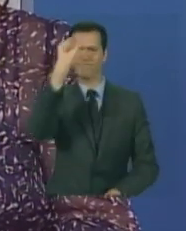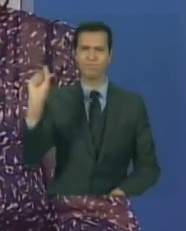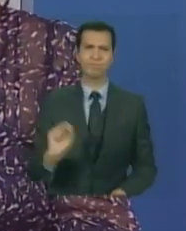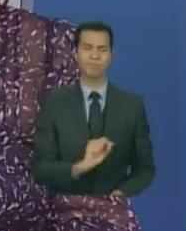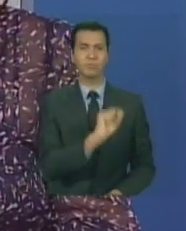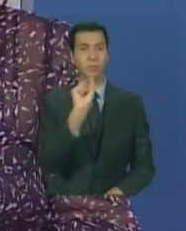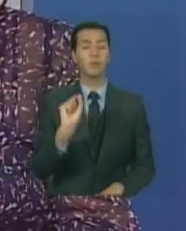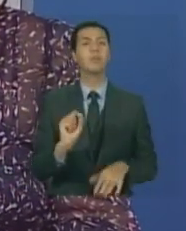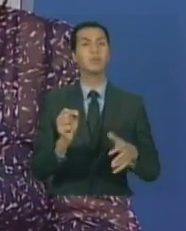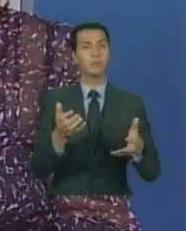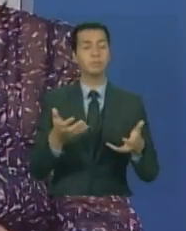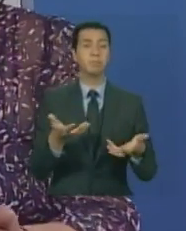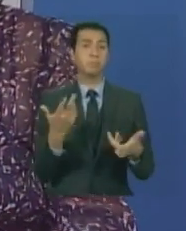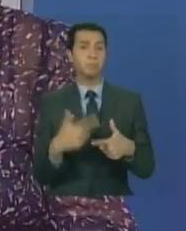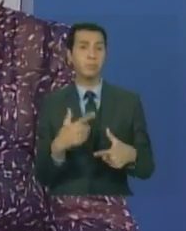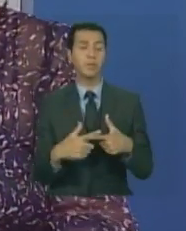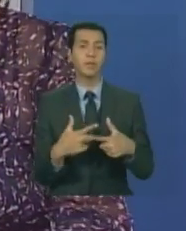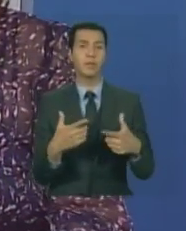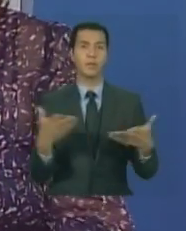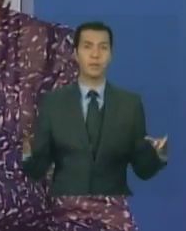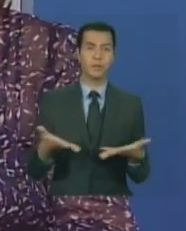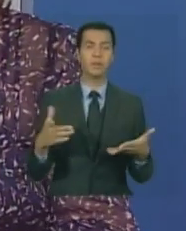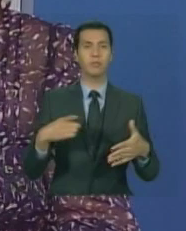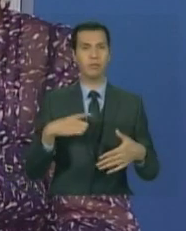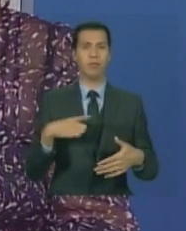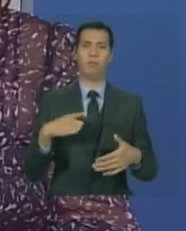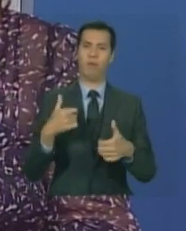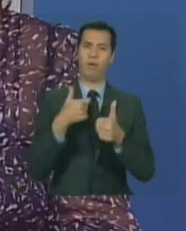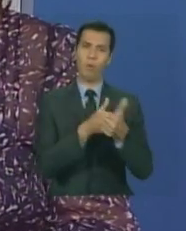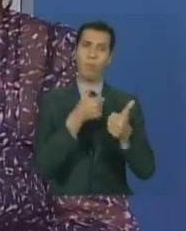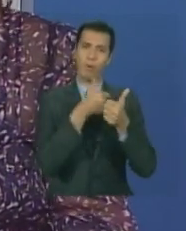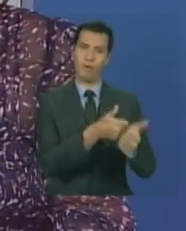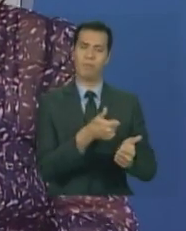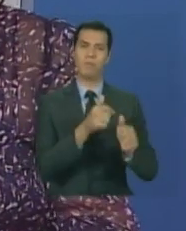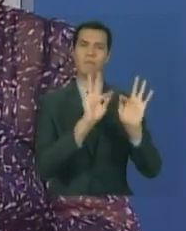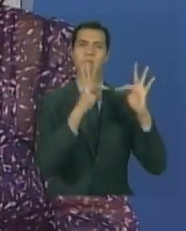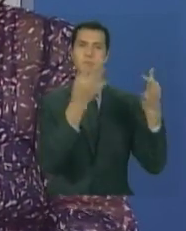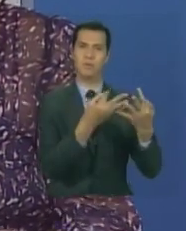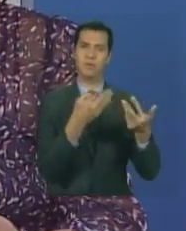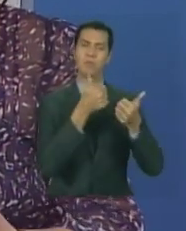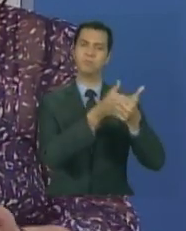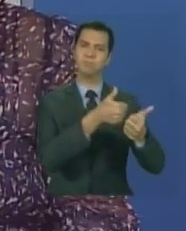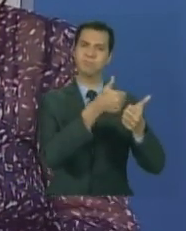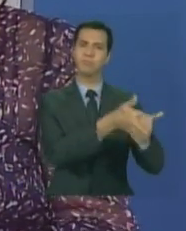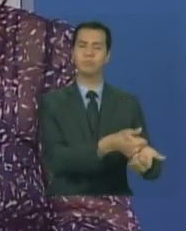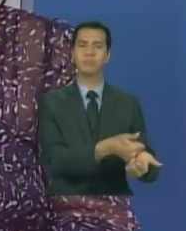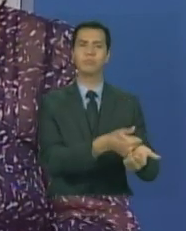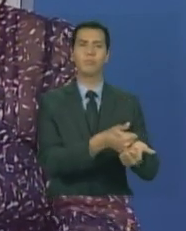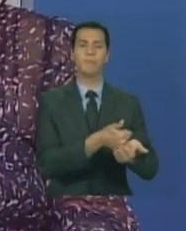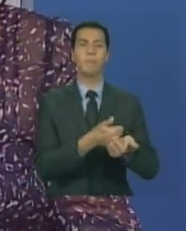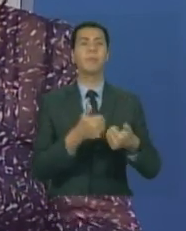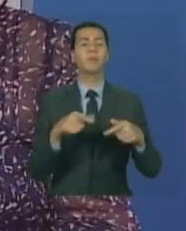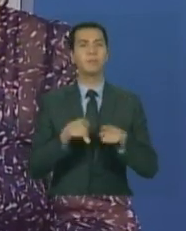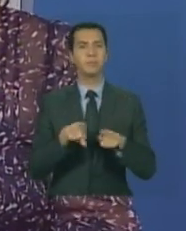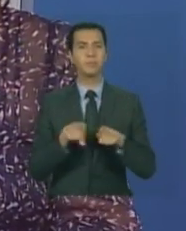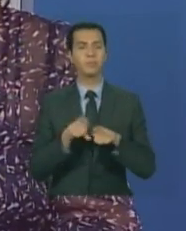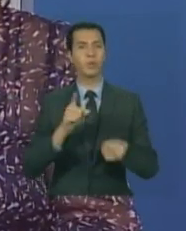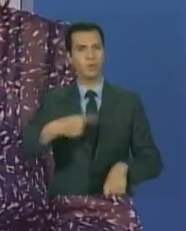né, a todo esse, o que nós estamos chamando de acompanhamento familiar, mas que, na linguagem,